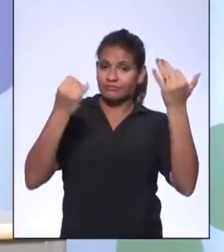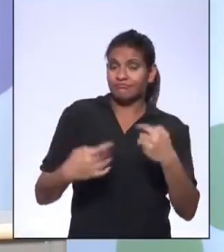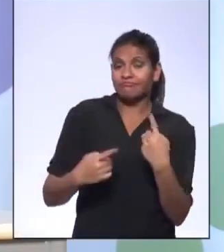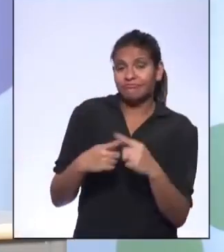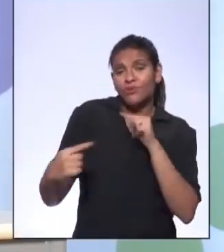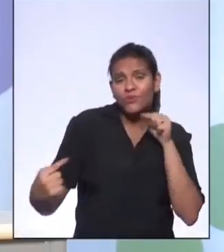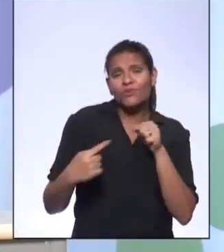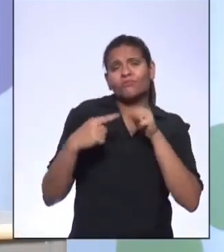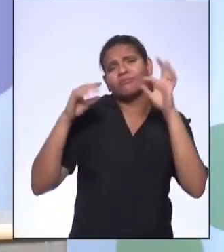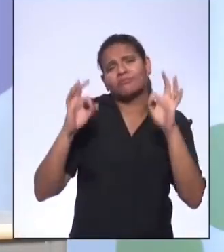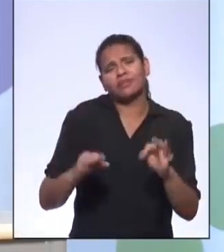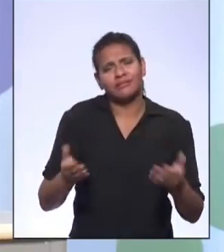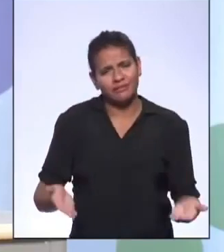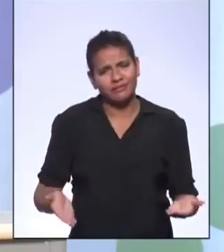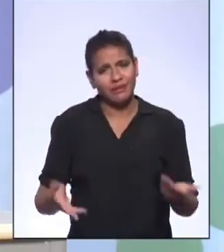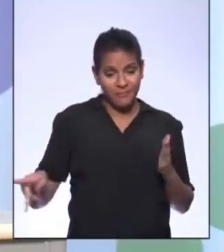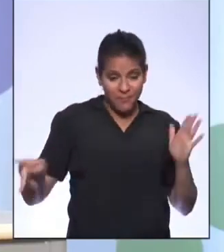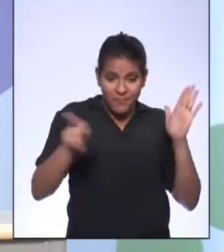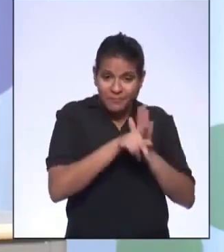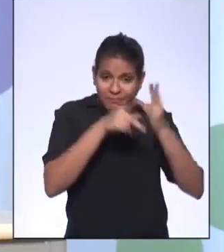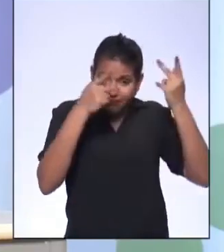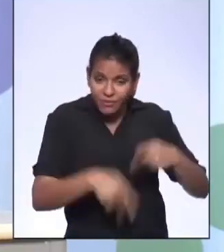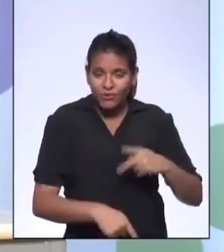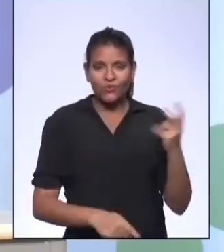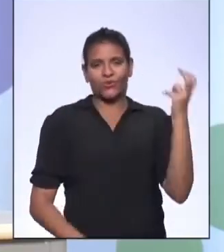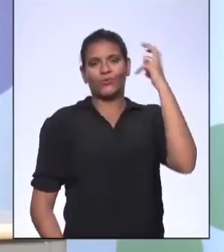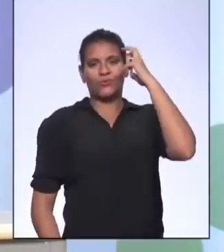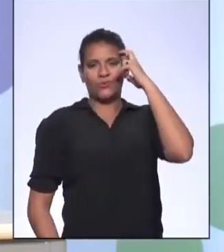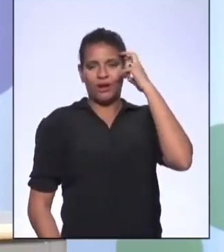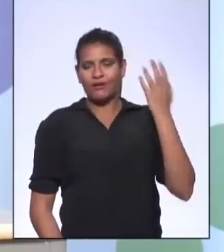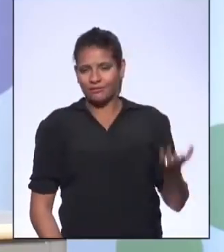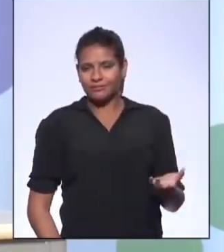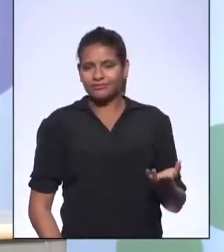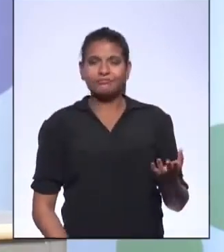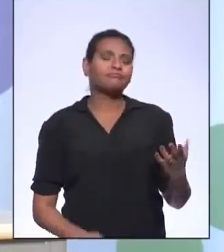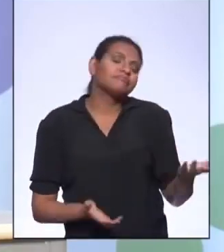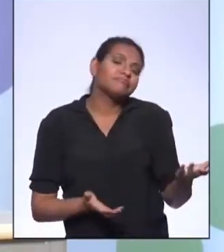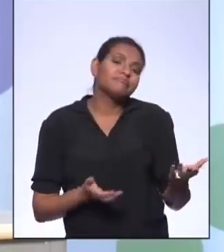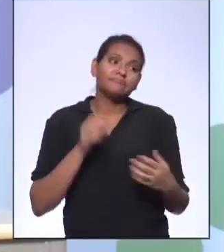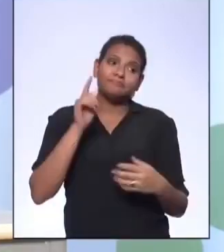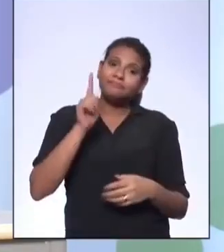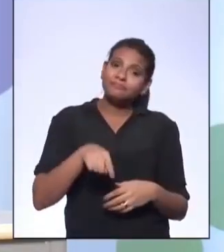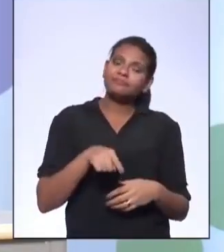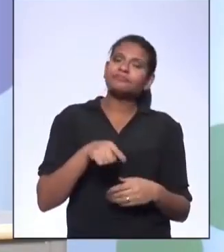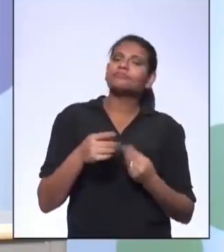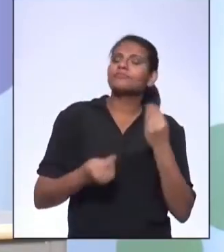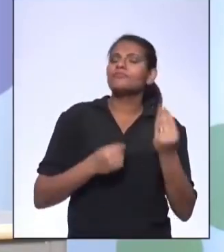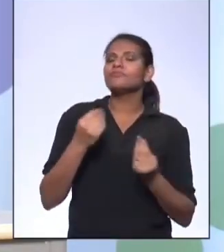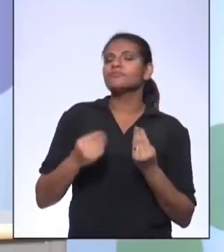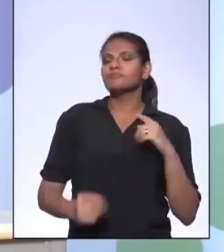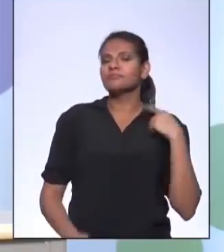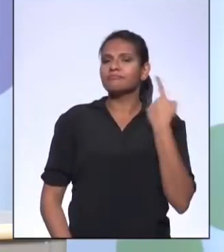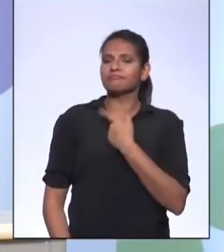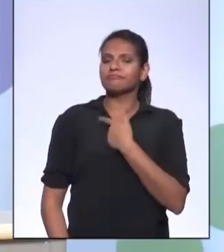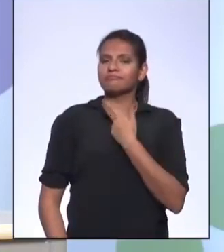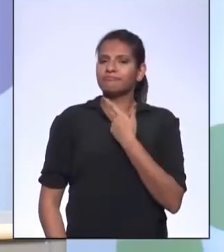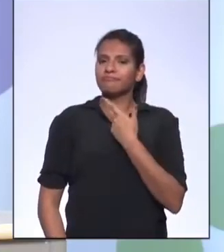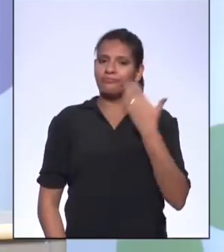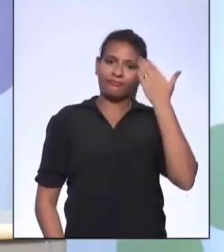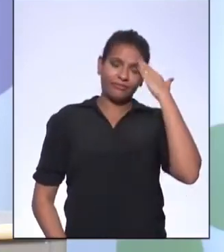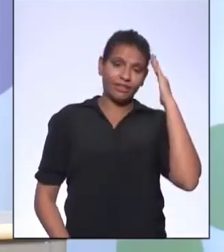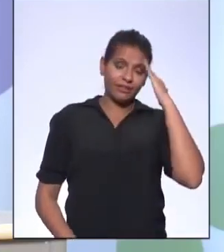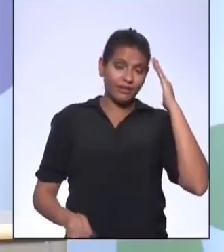Então, essa questão do patrimônio cultural é um outro modo de fazer a leitura sobre